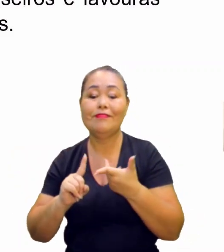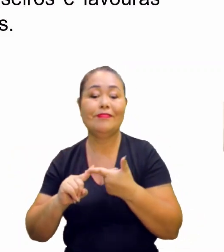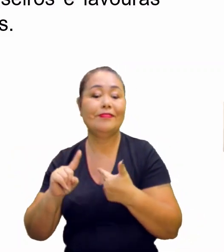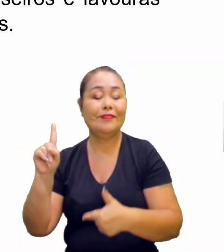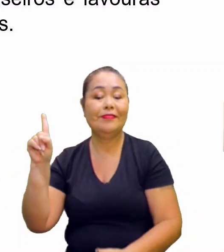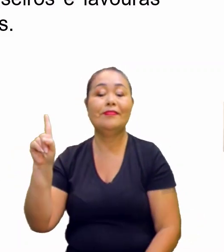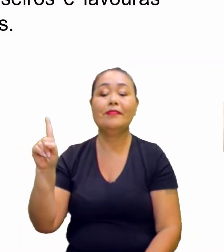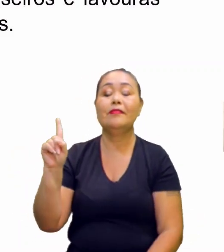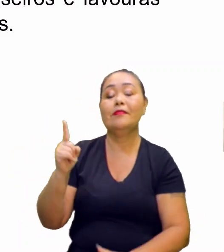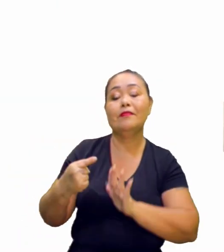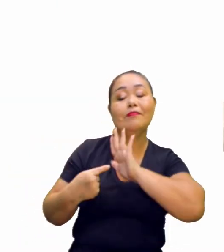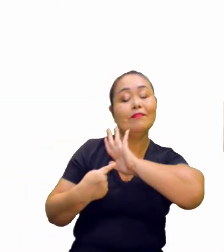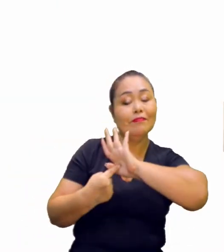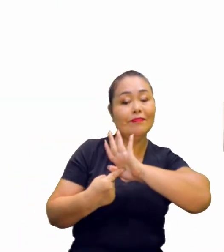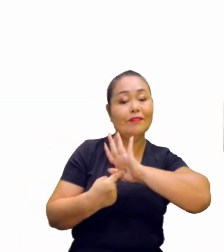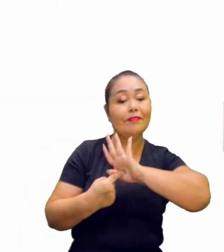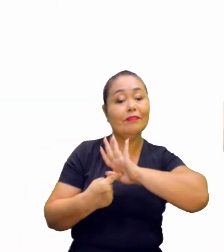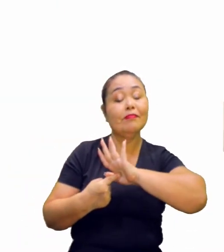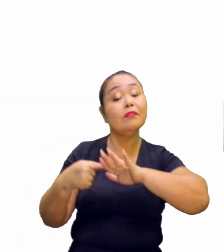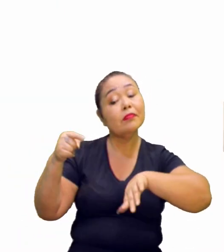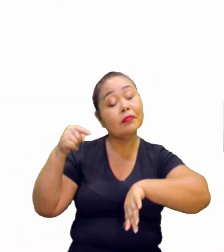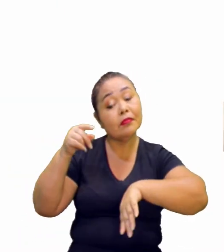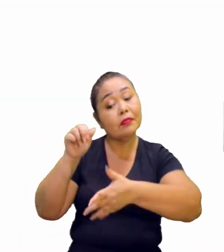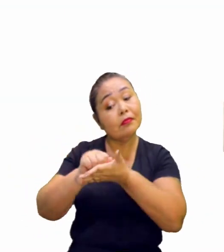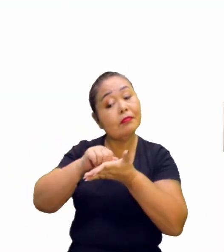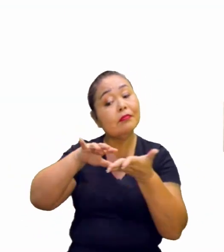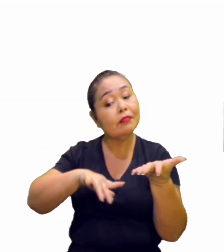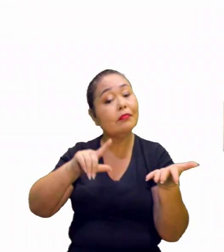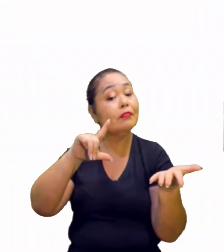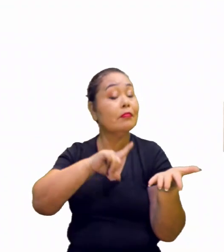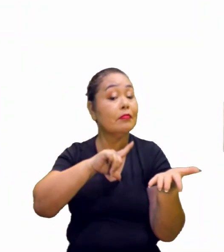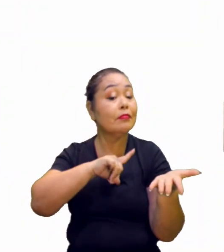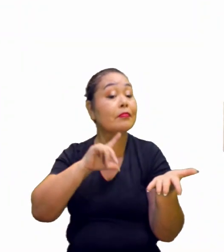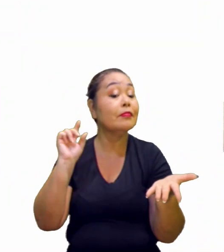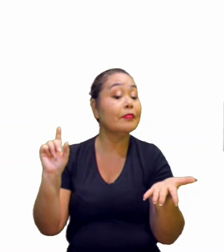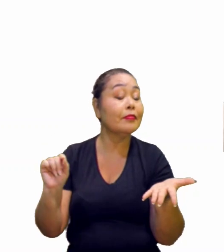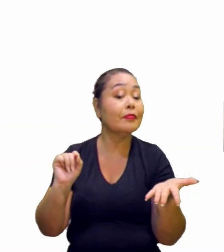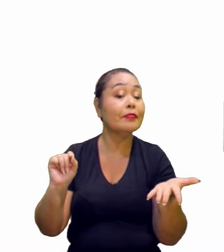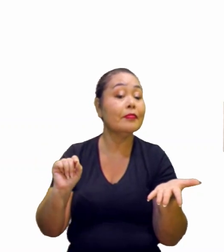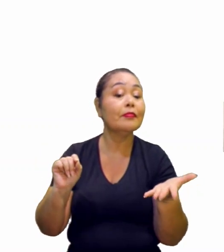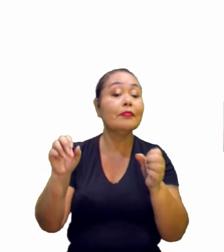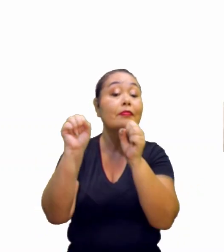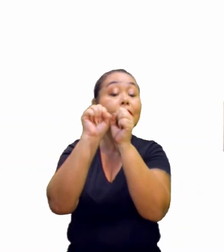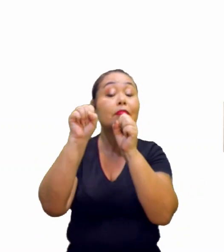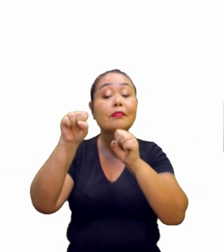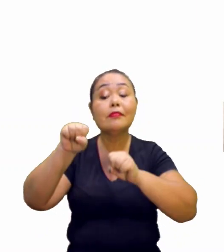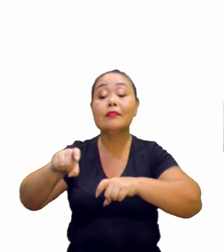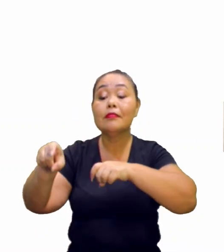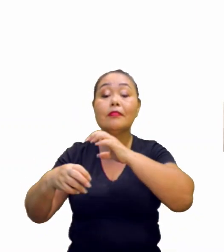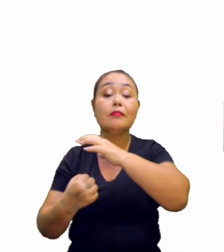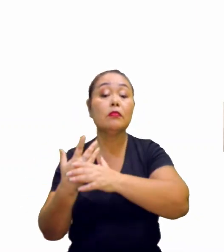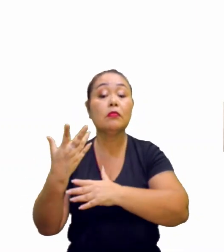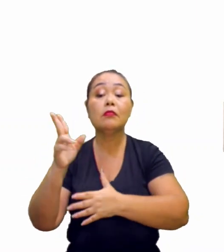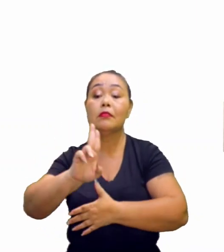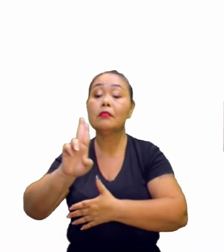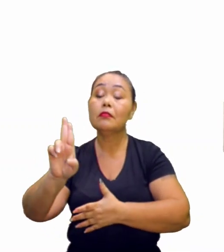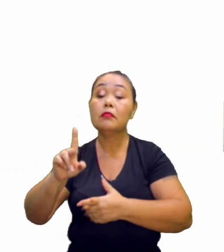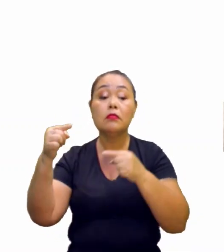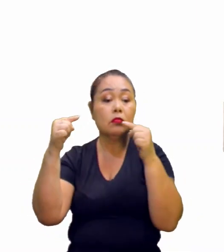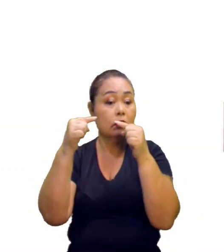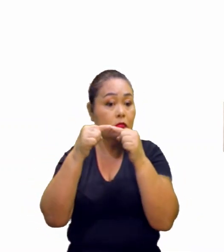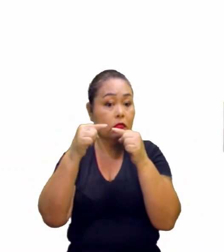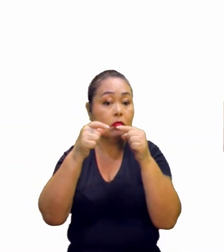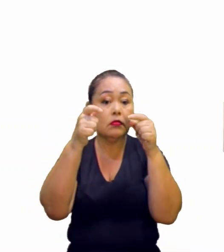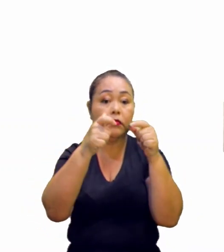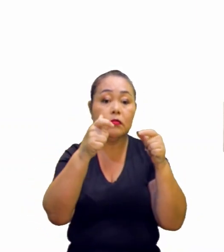foram apresentados, né? E como atividade aí, a gente tem o quê? Os sistemas agroflorestais podem ser classificados de acordo